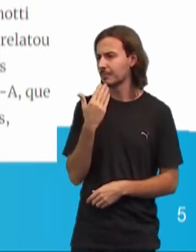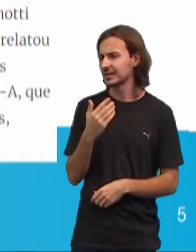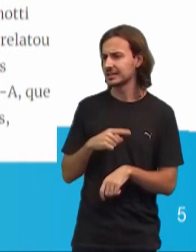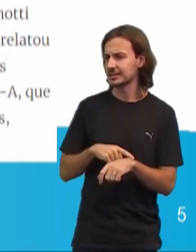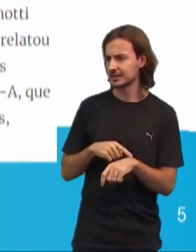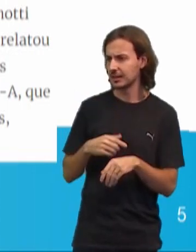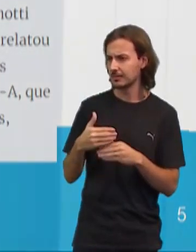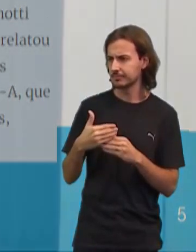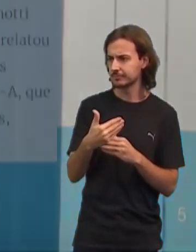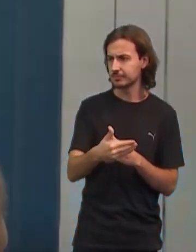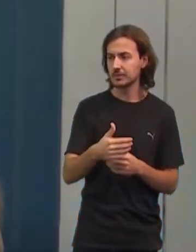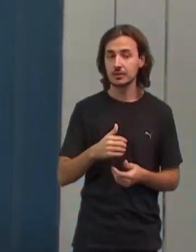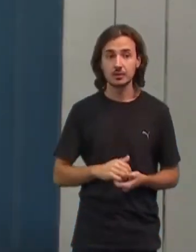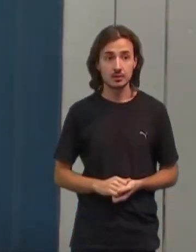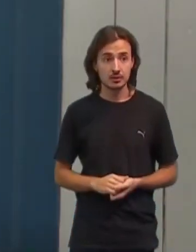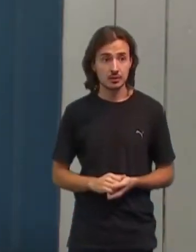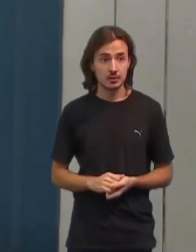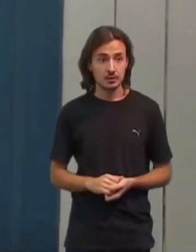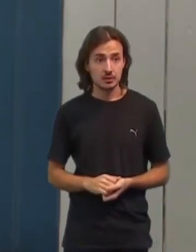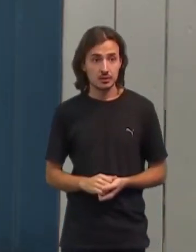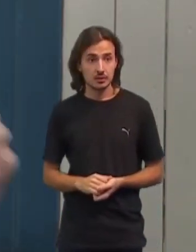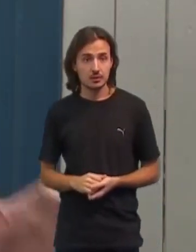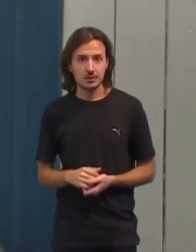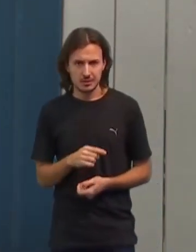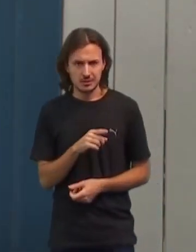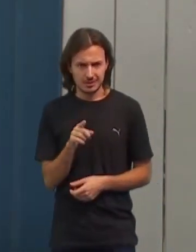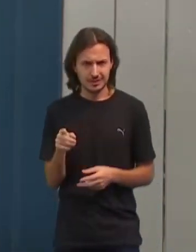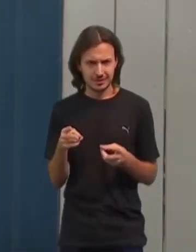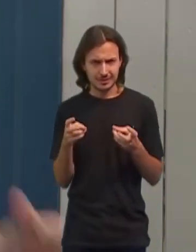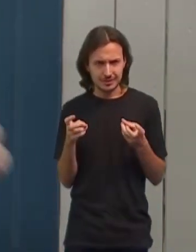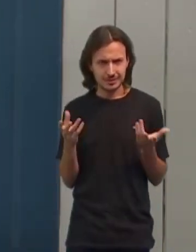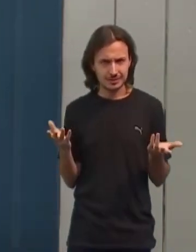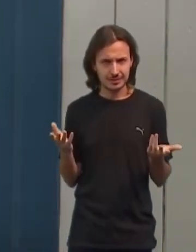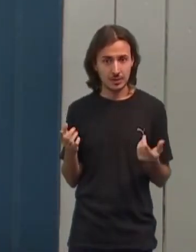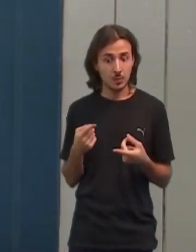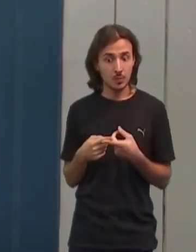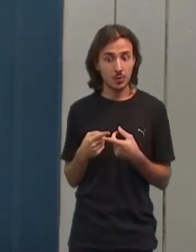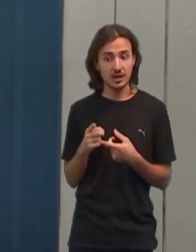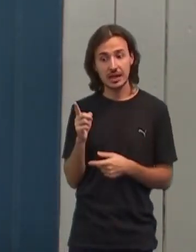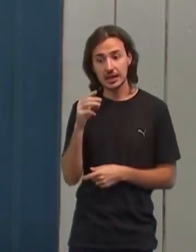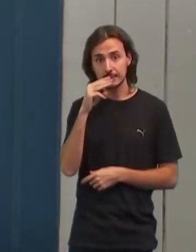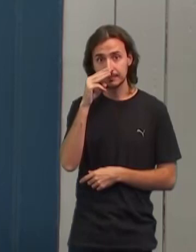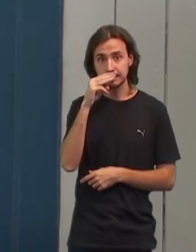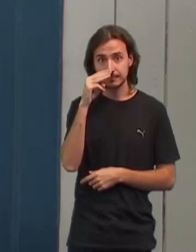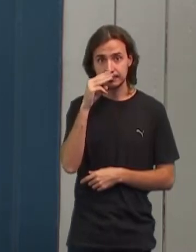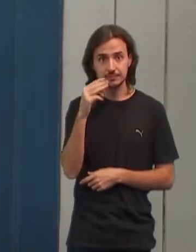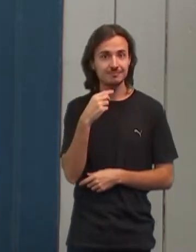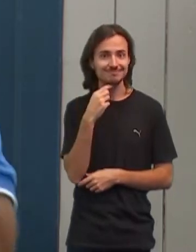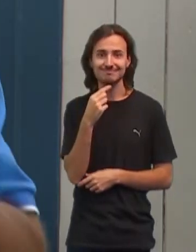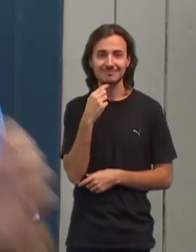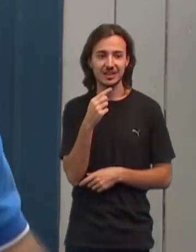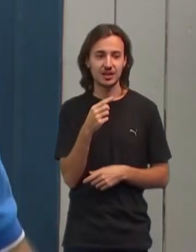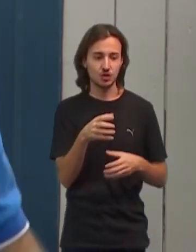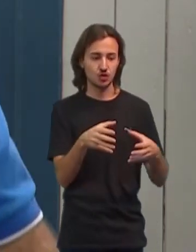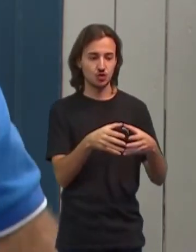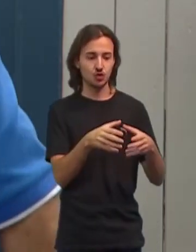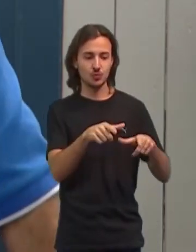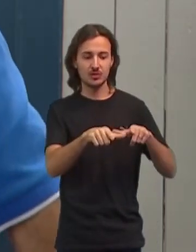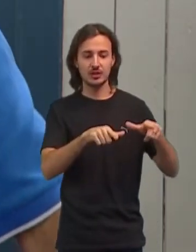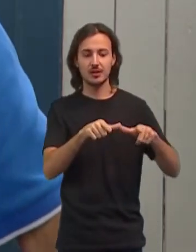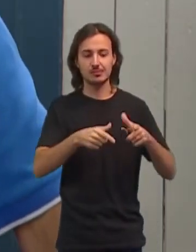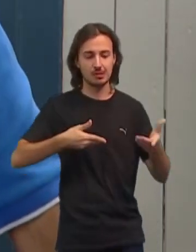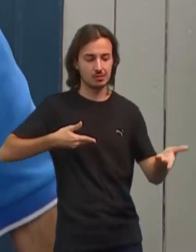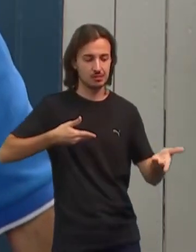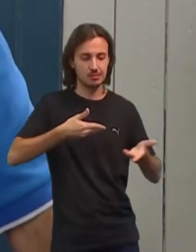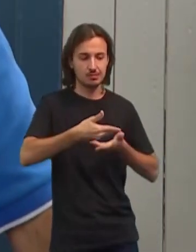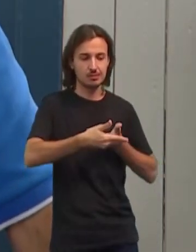tempo. Vocês estão vendo por que a prefeita não está conseguindo conversar com os trabalhadores e ter a situação